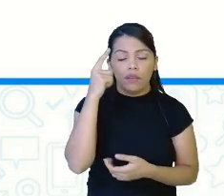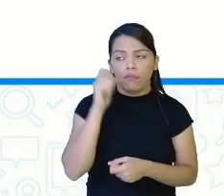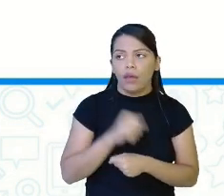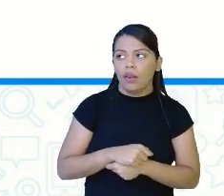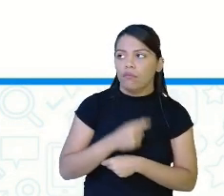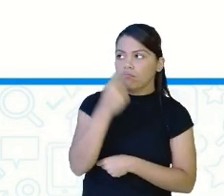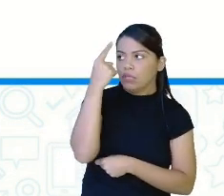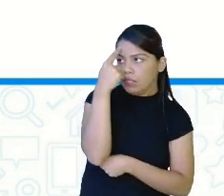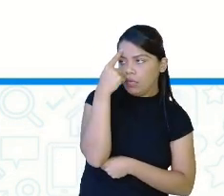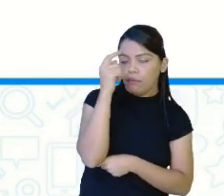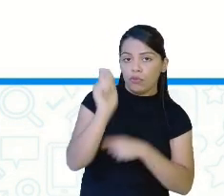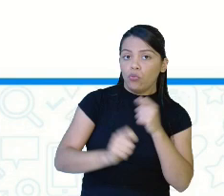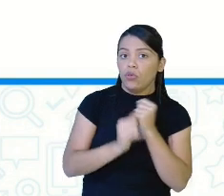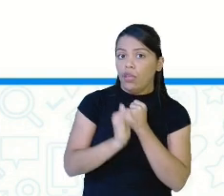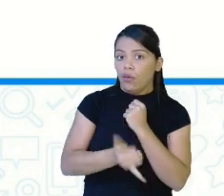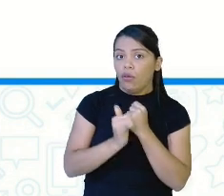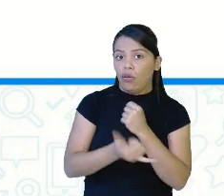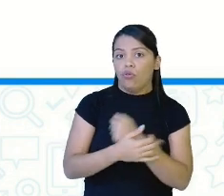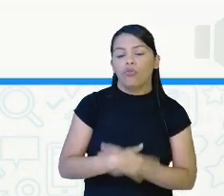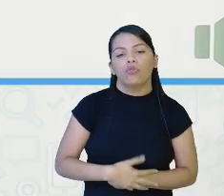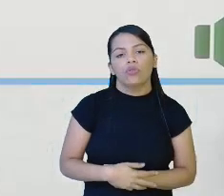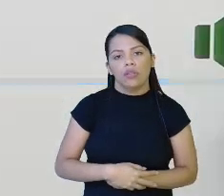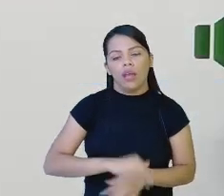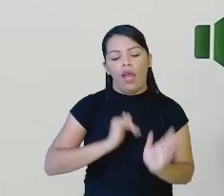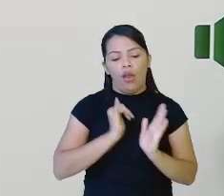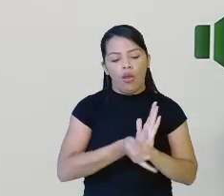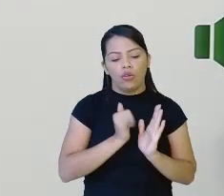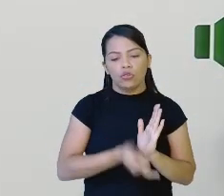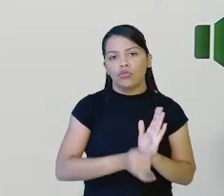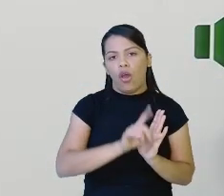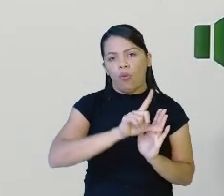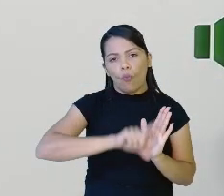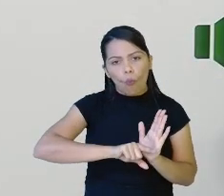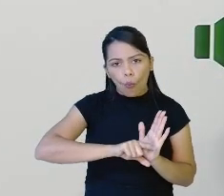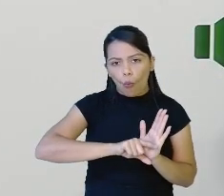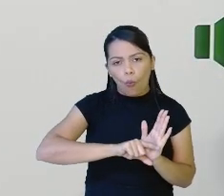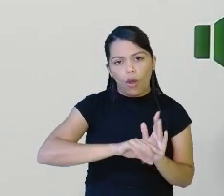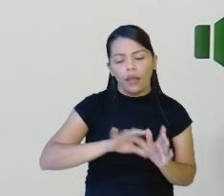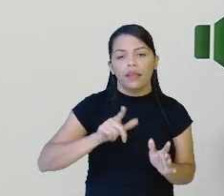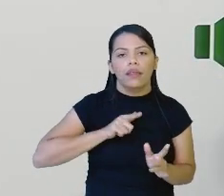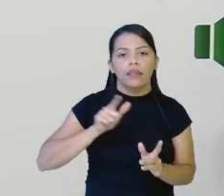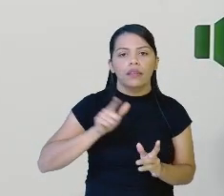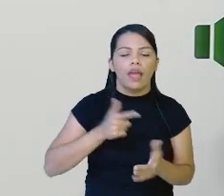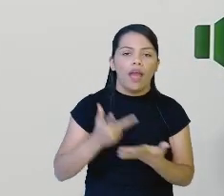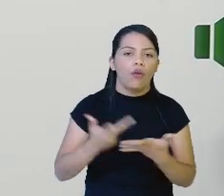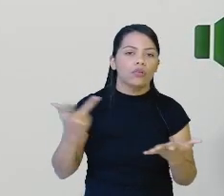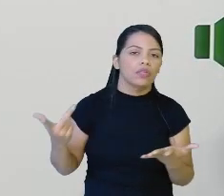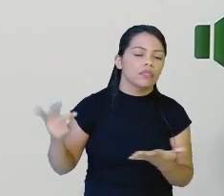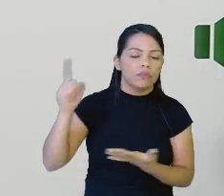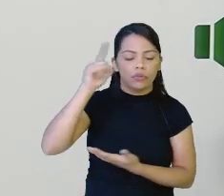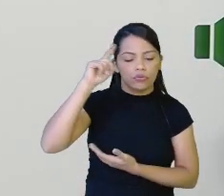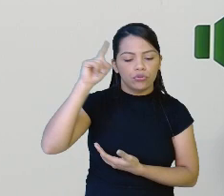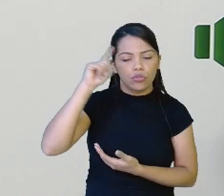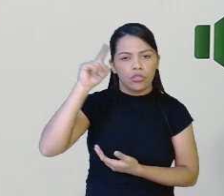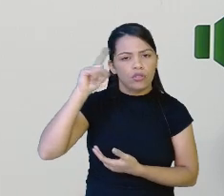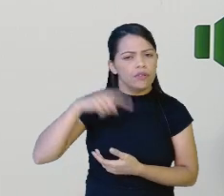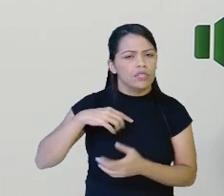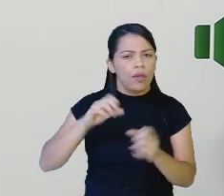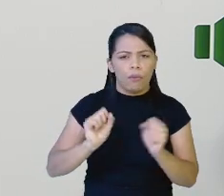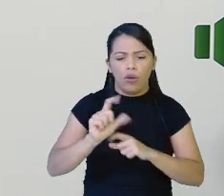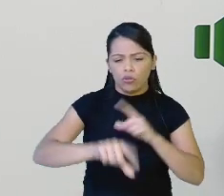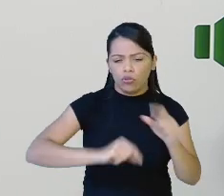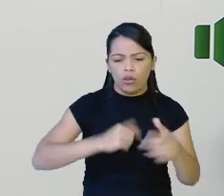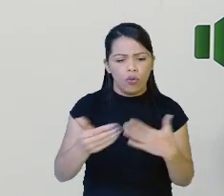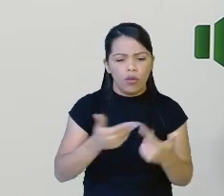crônica? É um relato breve, curto, de situações o quê? do dia a dia. Você pode escolher uma do seu